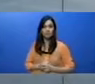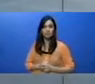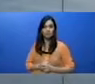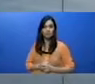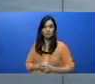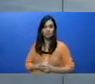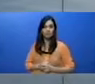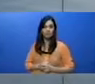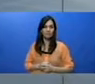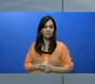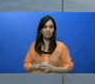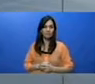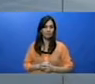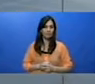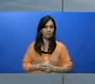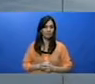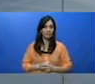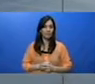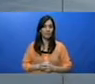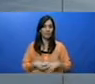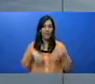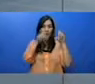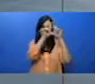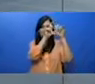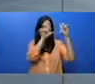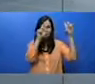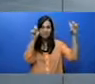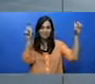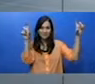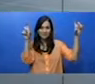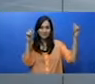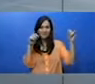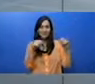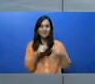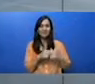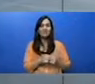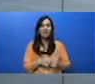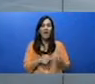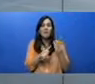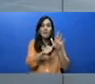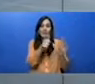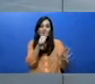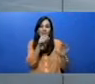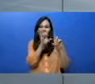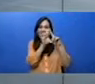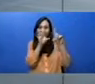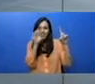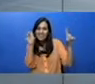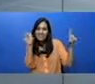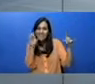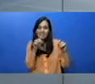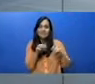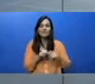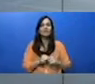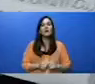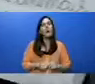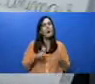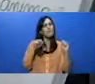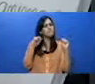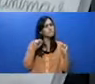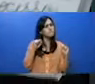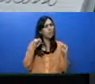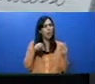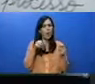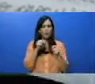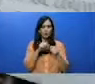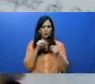folheto. Na primeira página, que seria a primeira página do meu folheto. Se vocês quiserem fazer isso em uma folha de